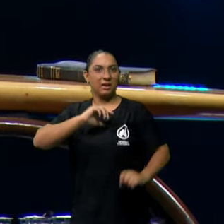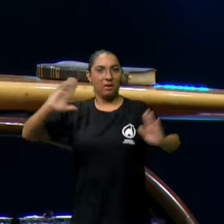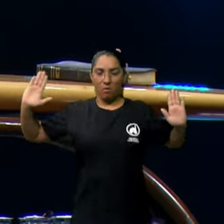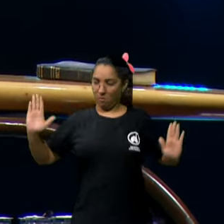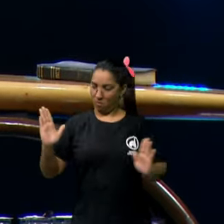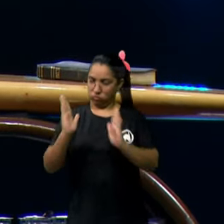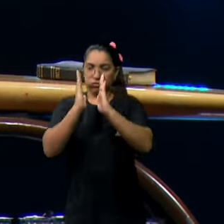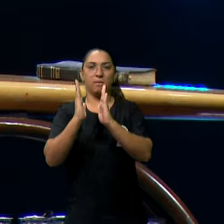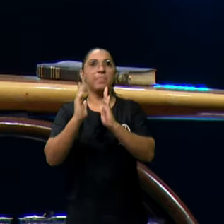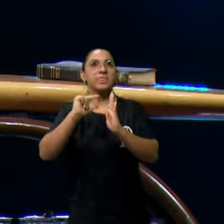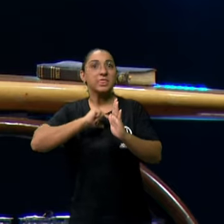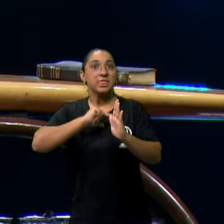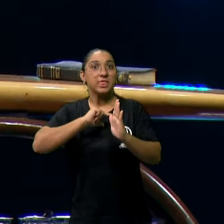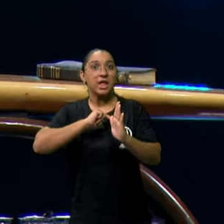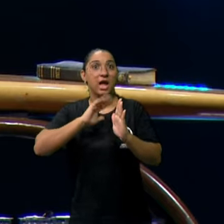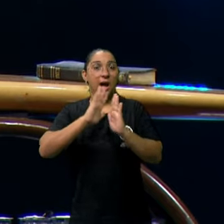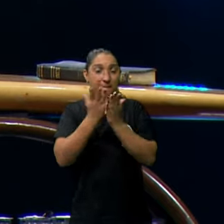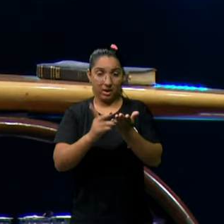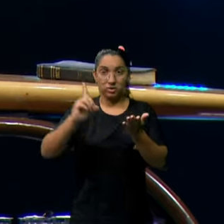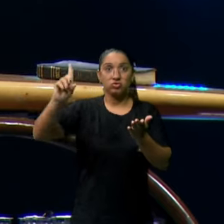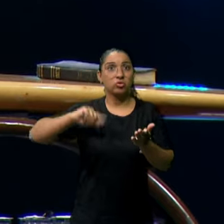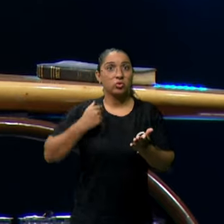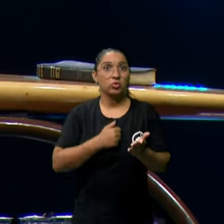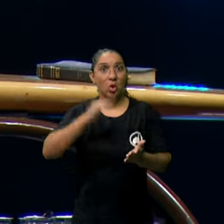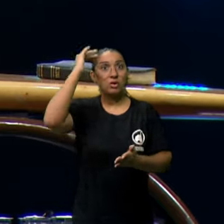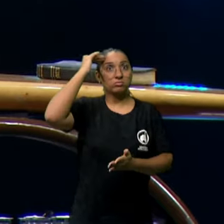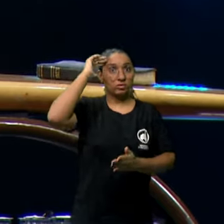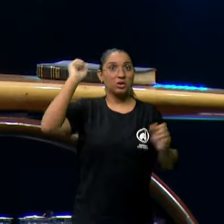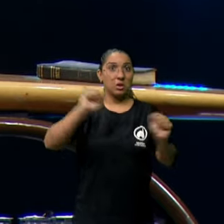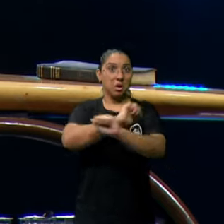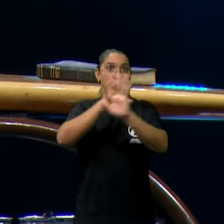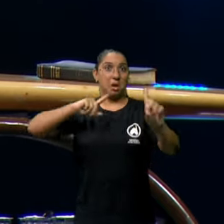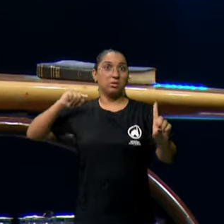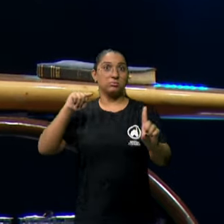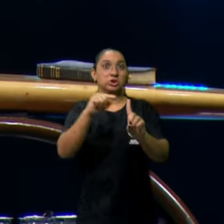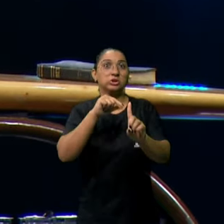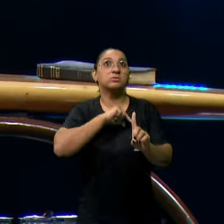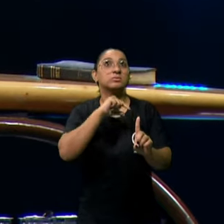escritura a palavra que chamamos entender nós precisamos